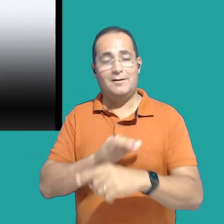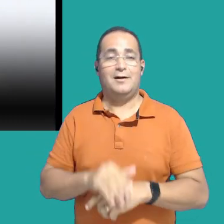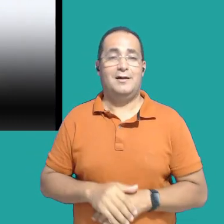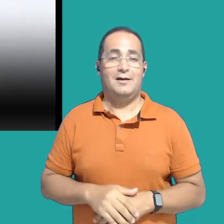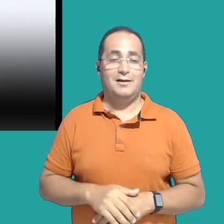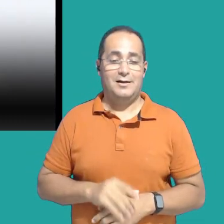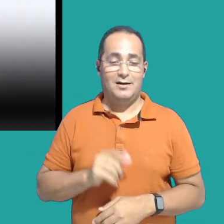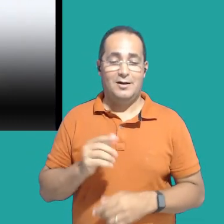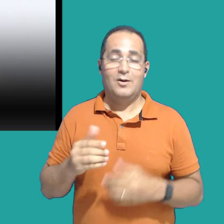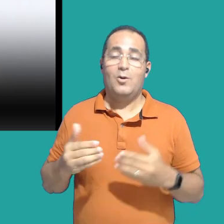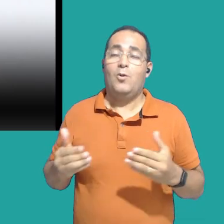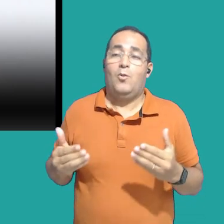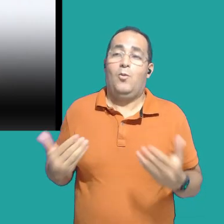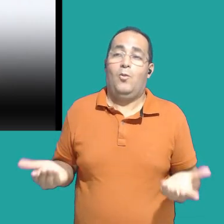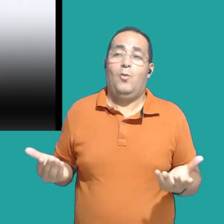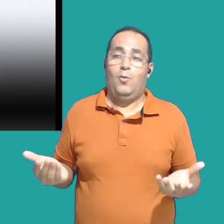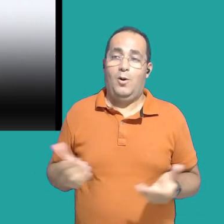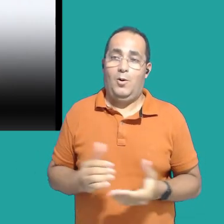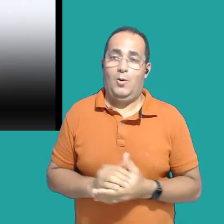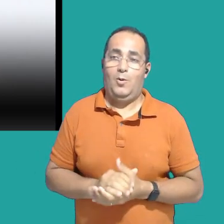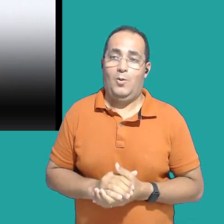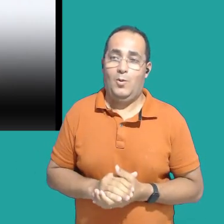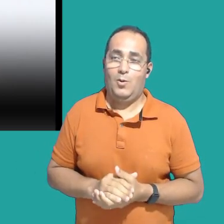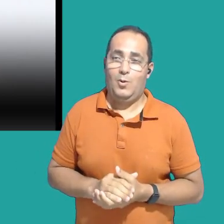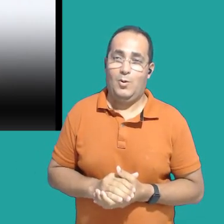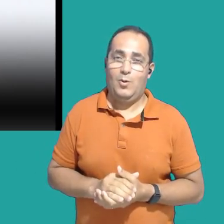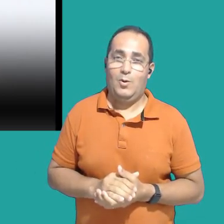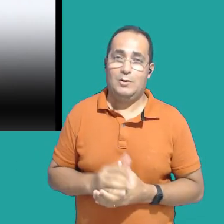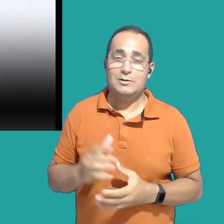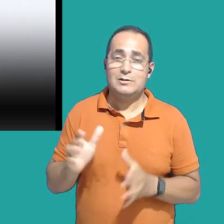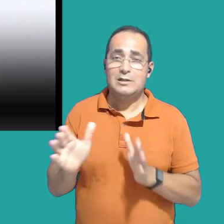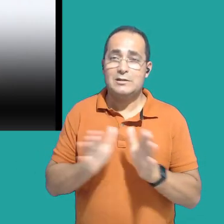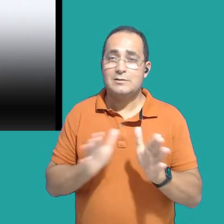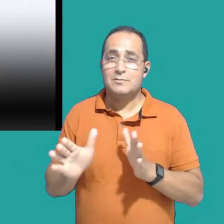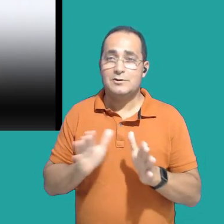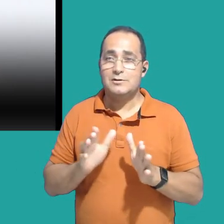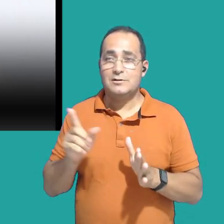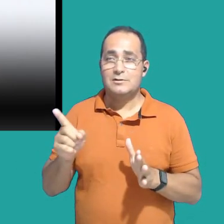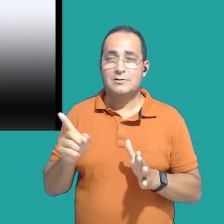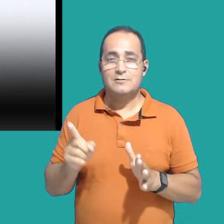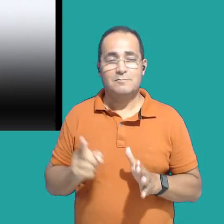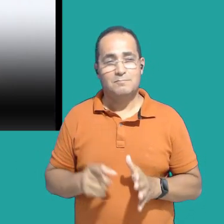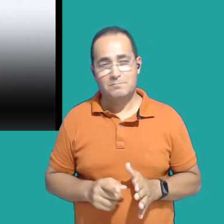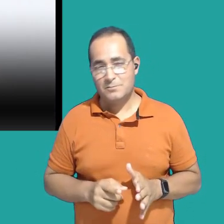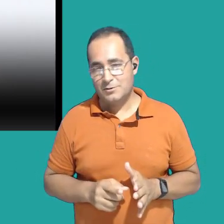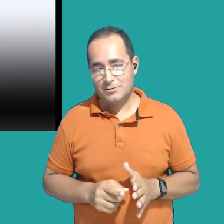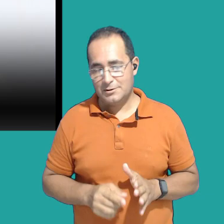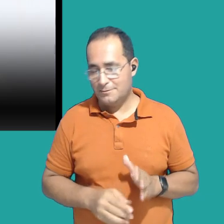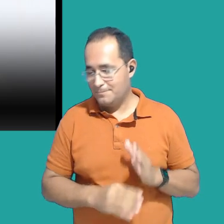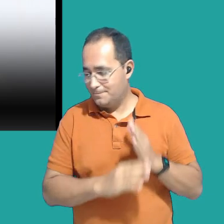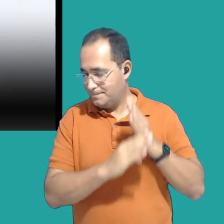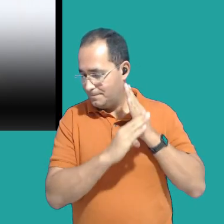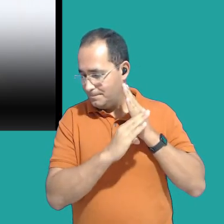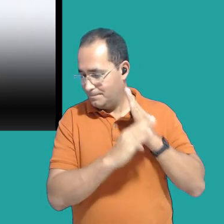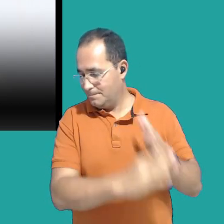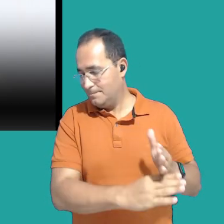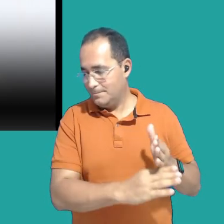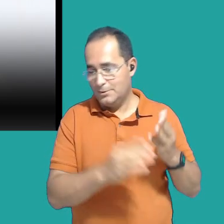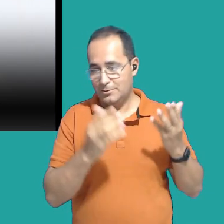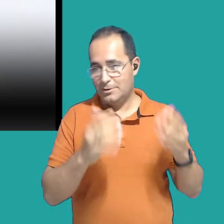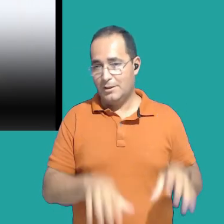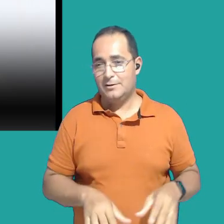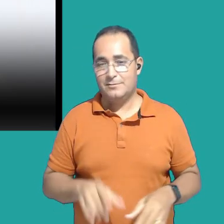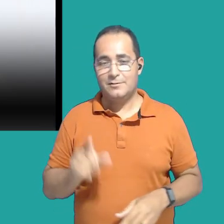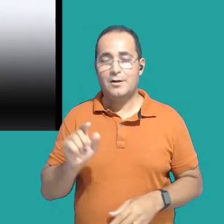Poxa. Qual a situação de, assim, inacessibilidade que você disse, poxa, nunca mais na minha vida eu quero passar